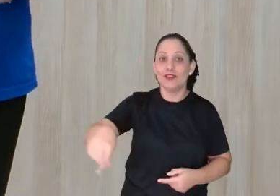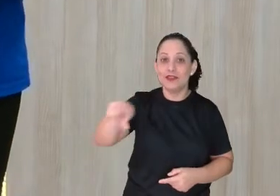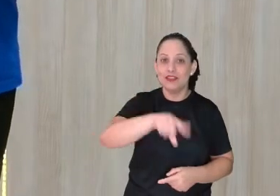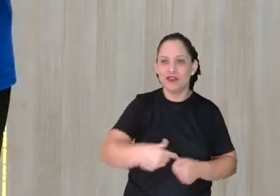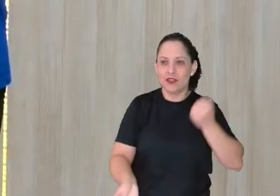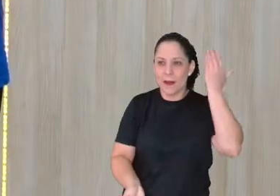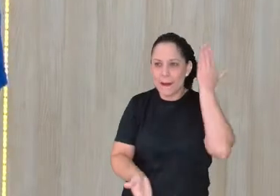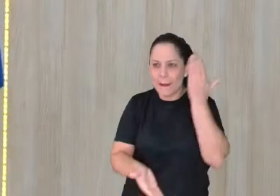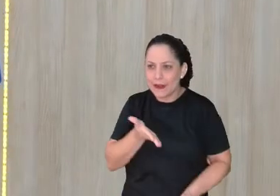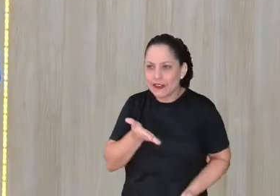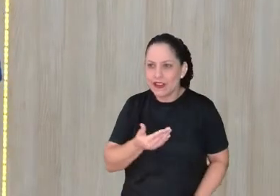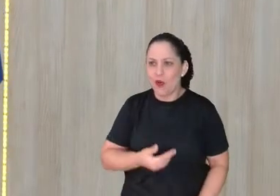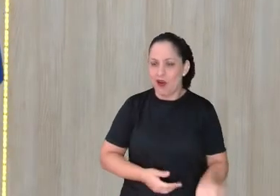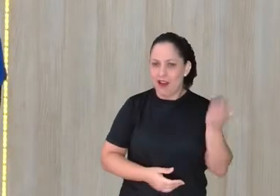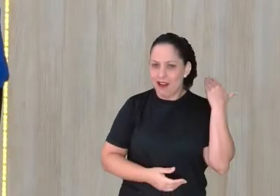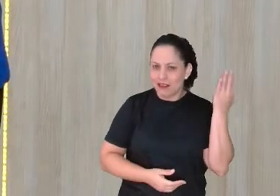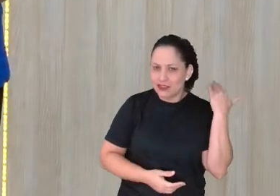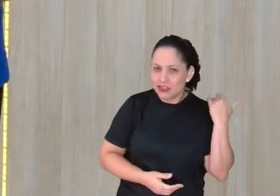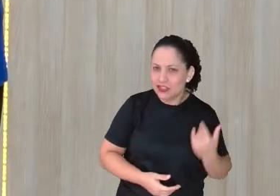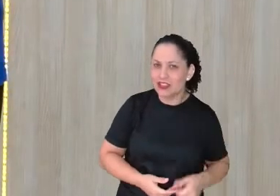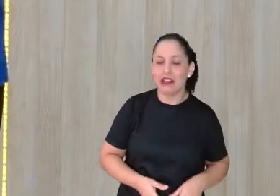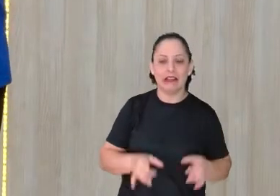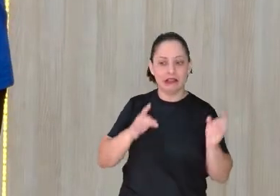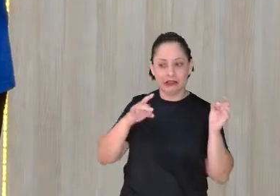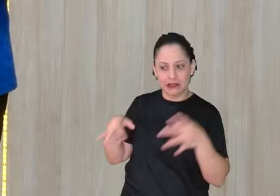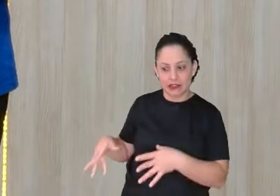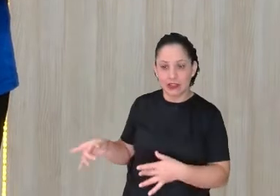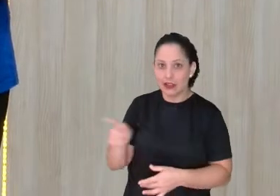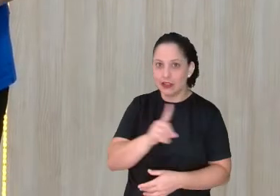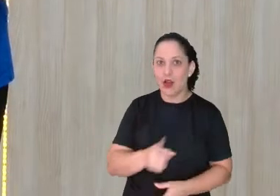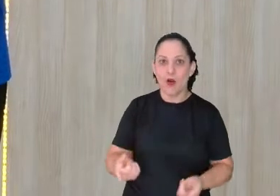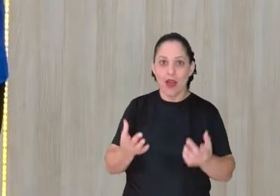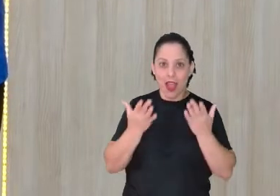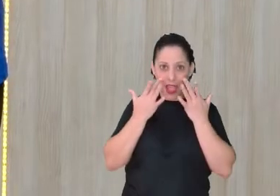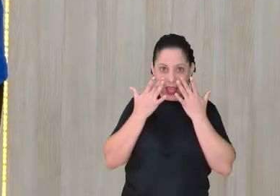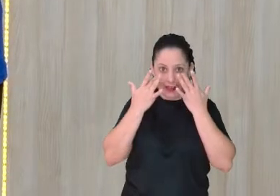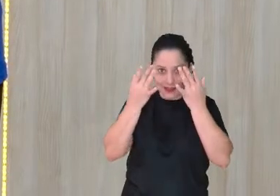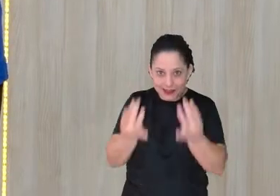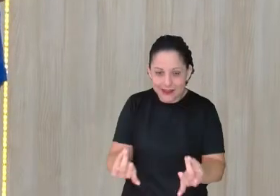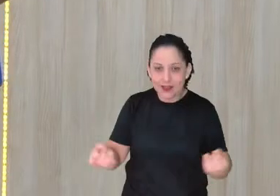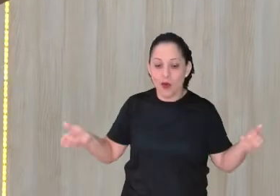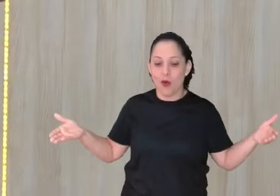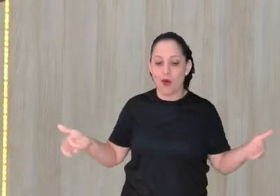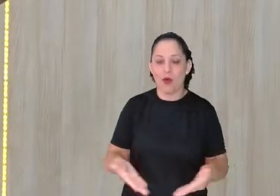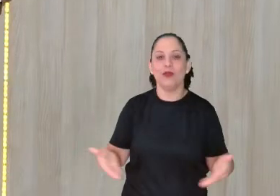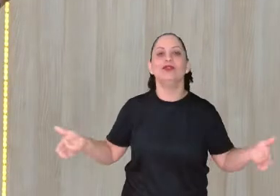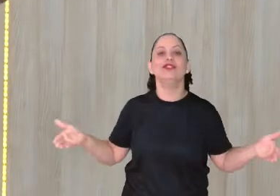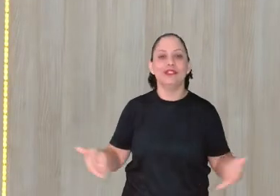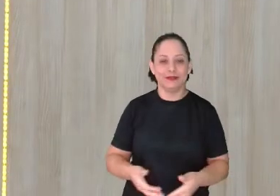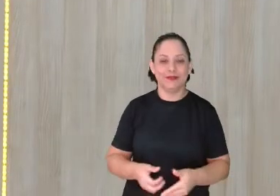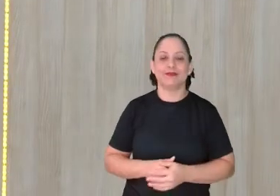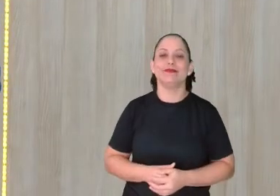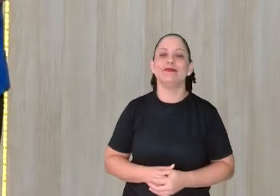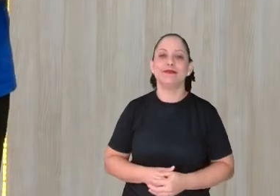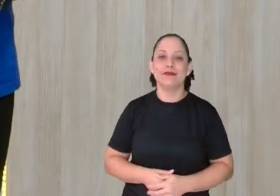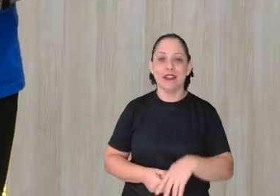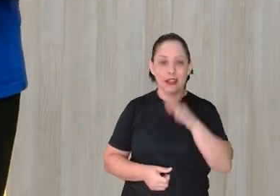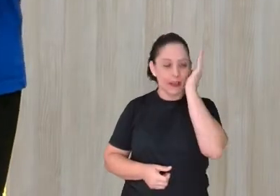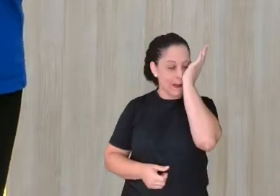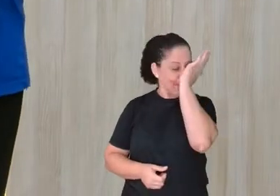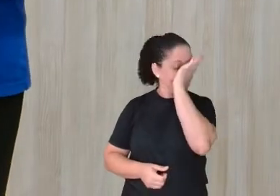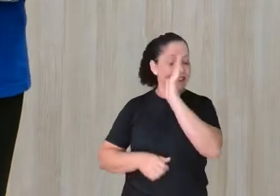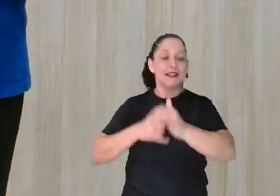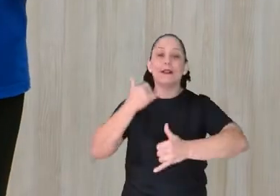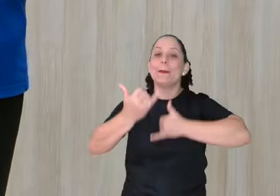passada, minha gente, não deixem para ver outro dia. Vejam hoje que eu fiz uma viagem, né? E eu brinquei realmente